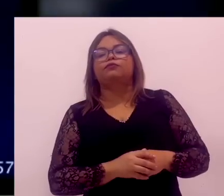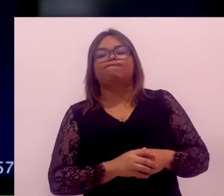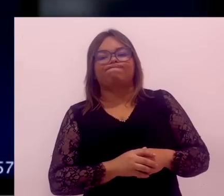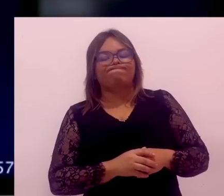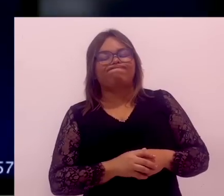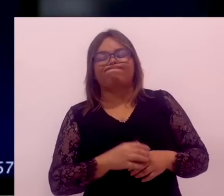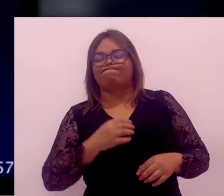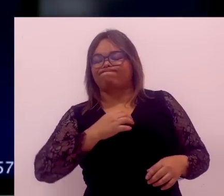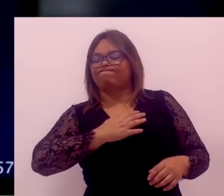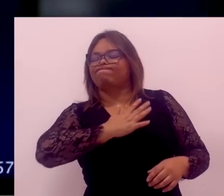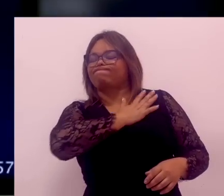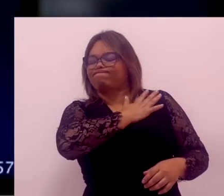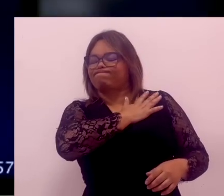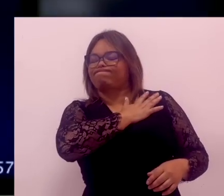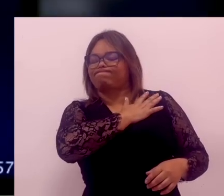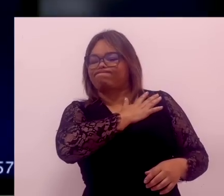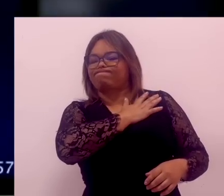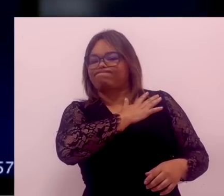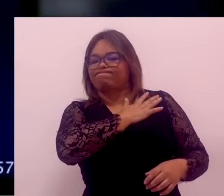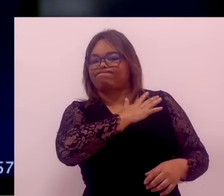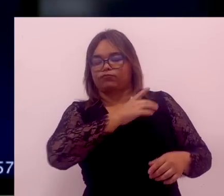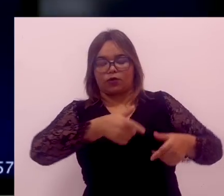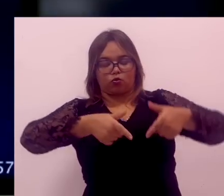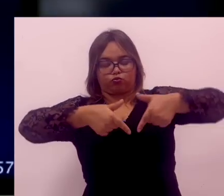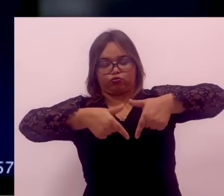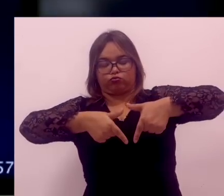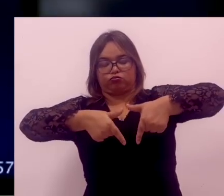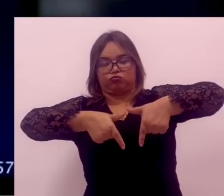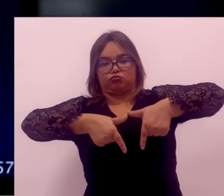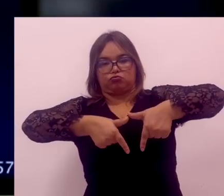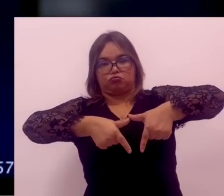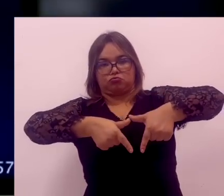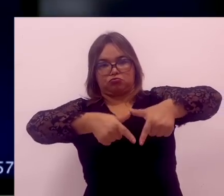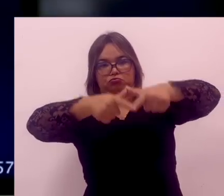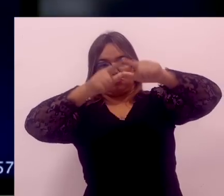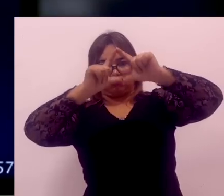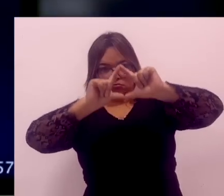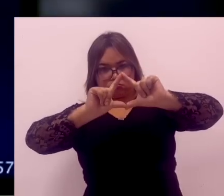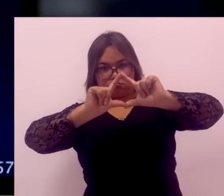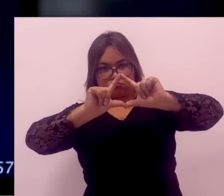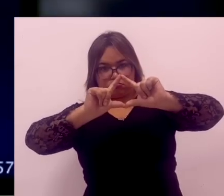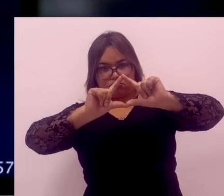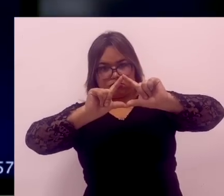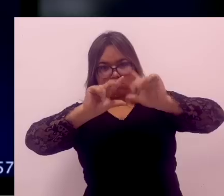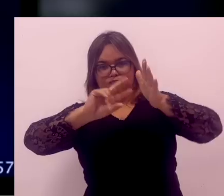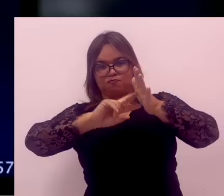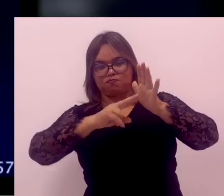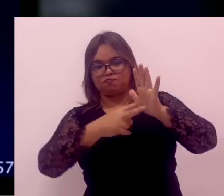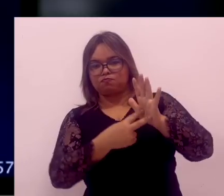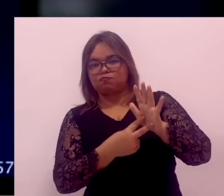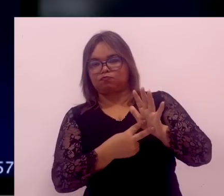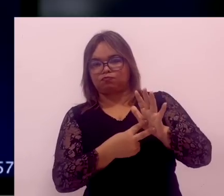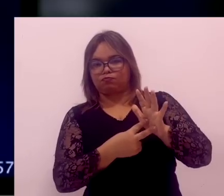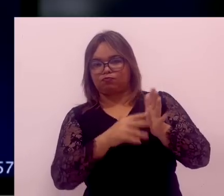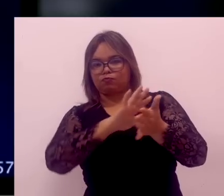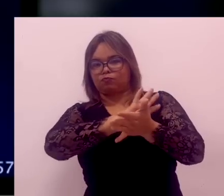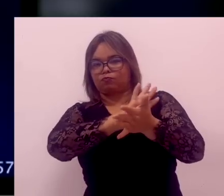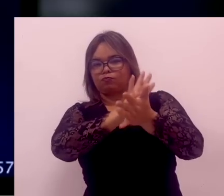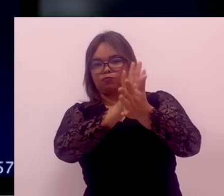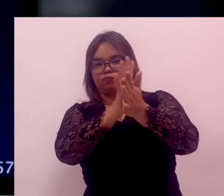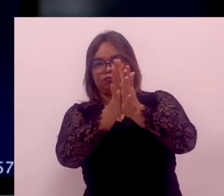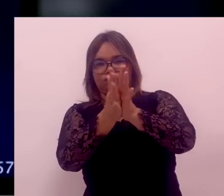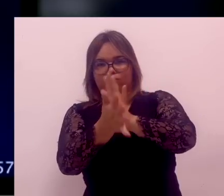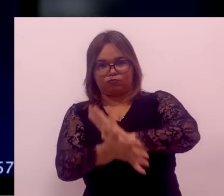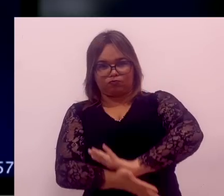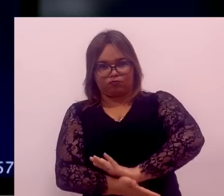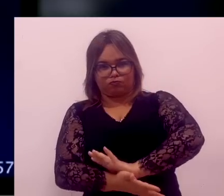triângulo equilátero representa Shiva, o destruidor, e representa a chama que levanta da pira funerária em direção ao céu. Este